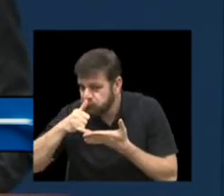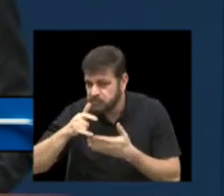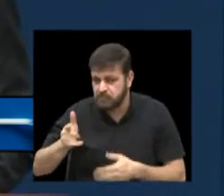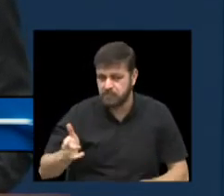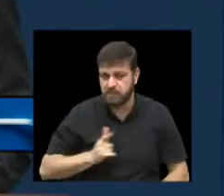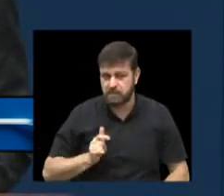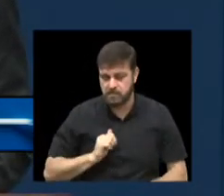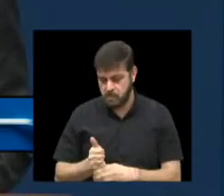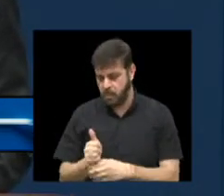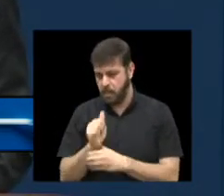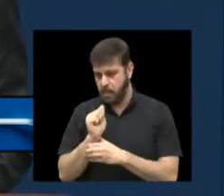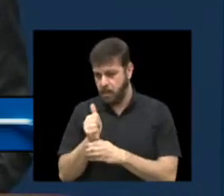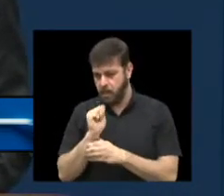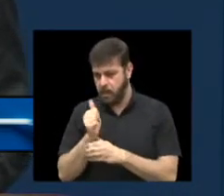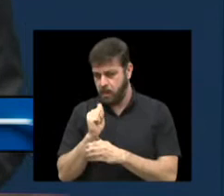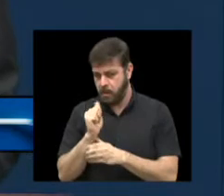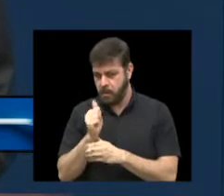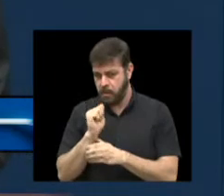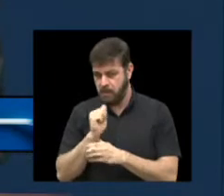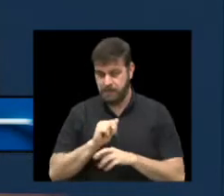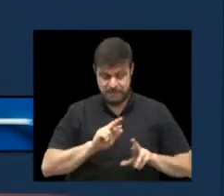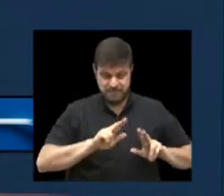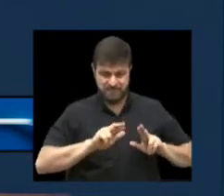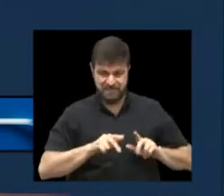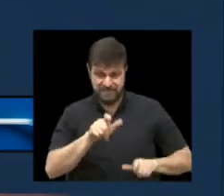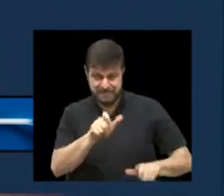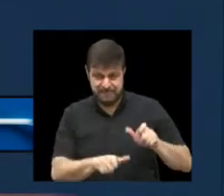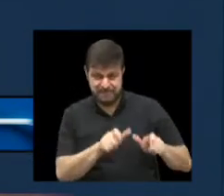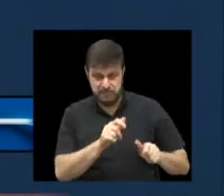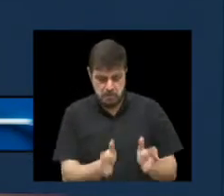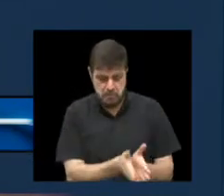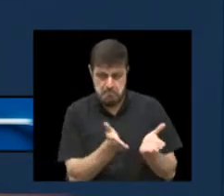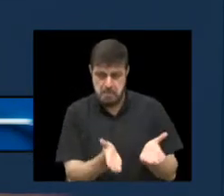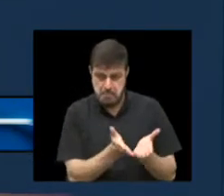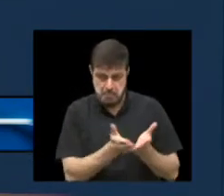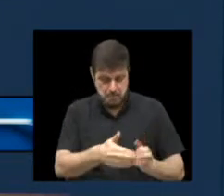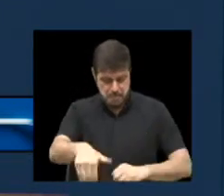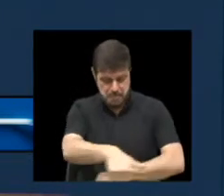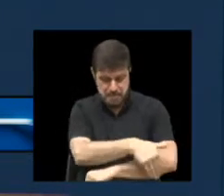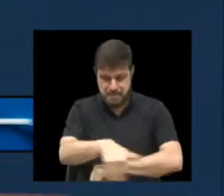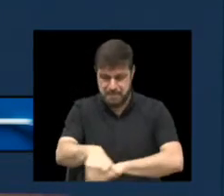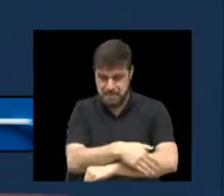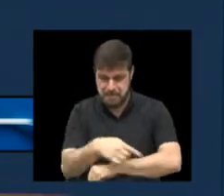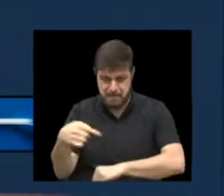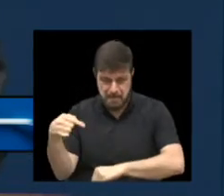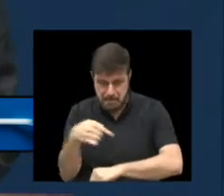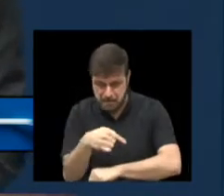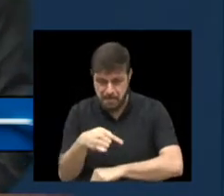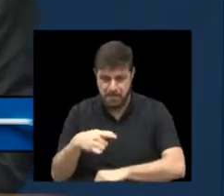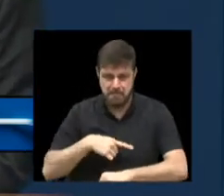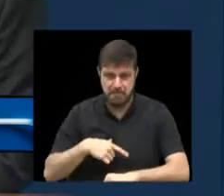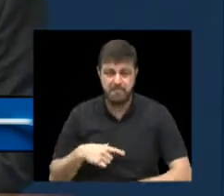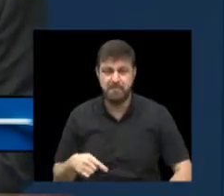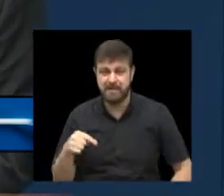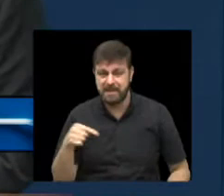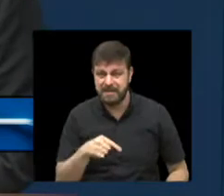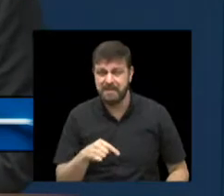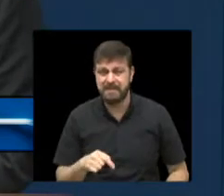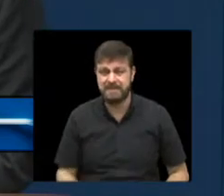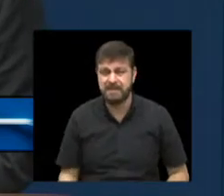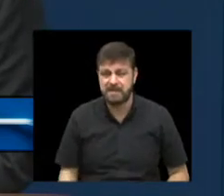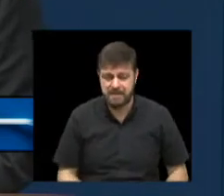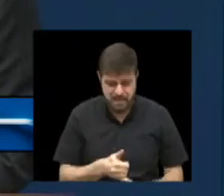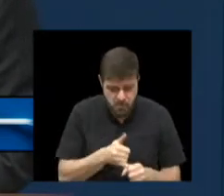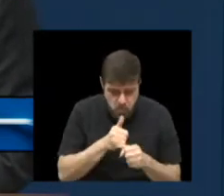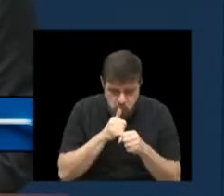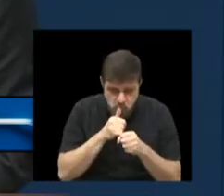Blue Label, diferente daquele que está em situação de rua, o menos favorecido, o pobre. Aquele usa